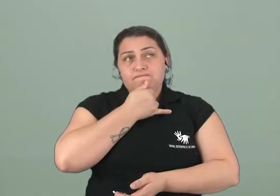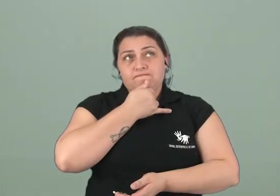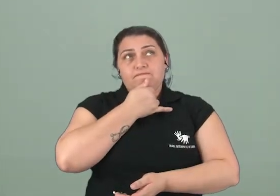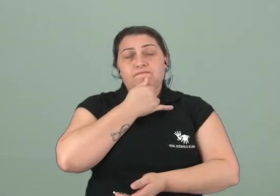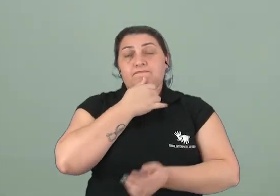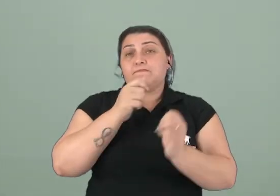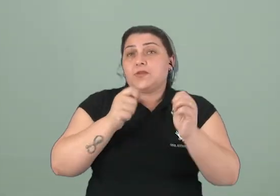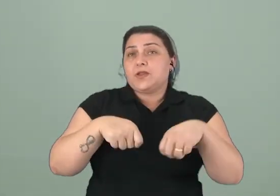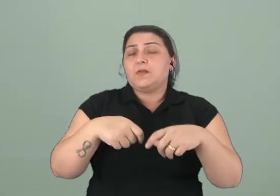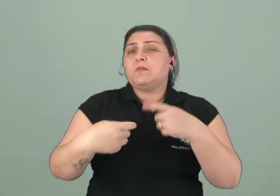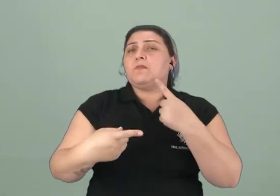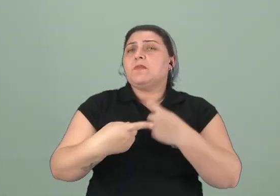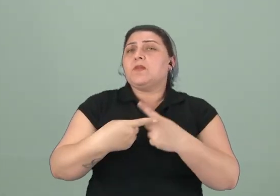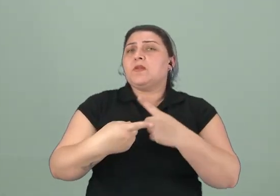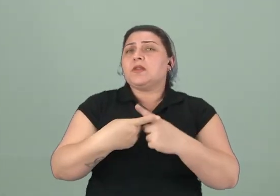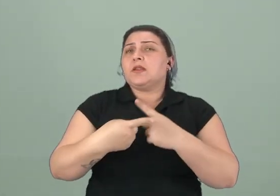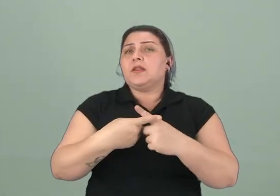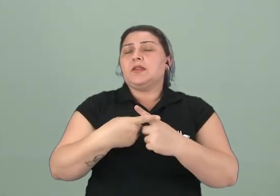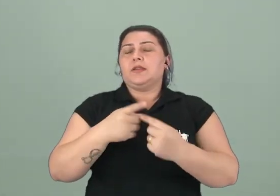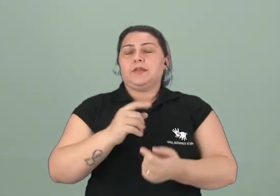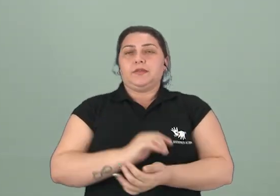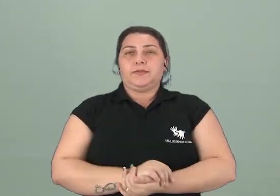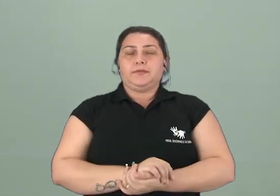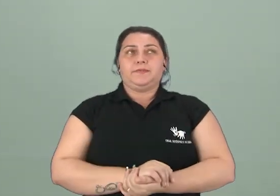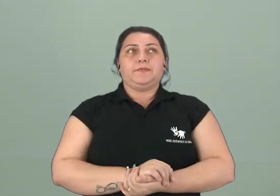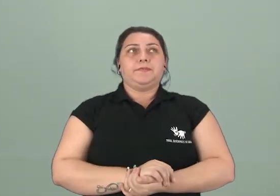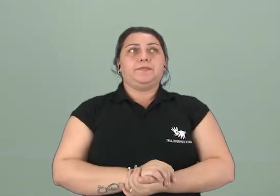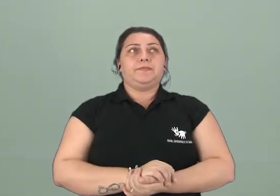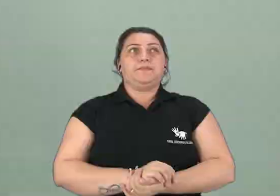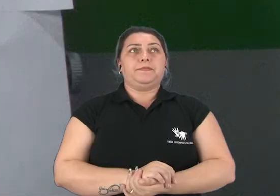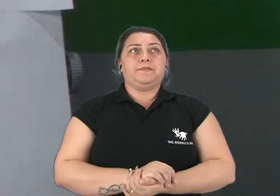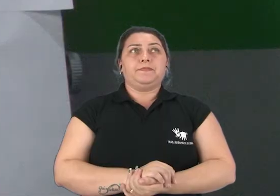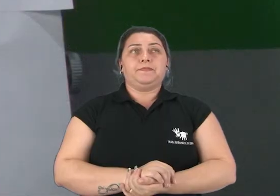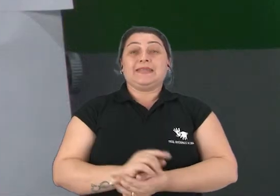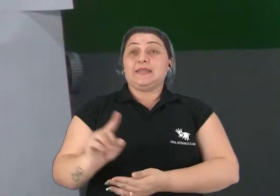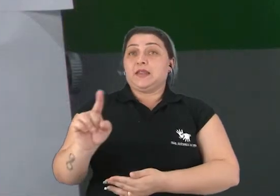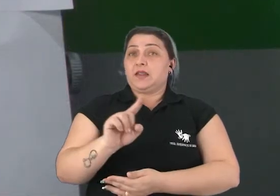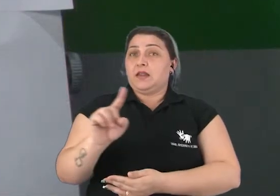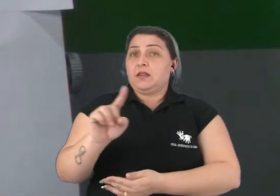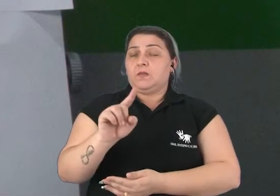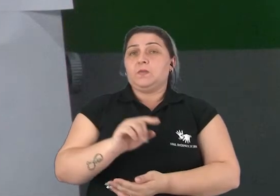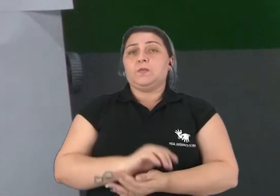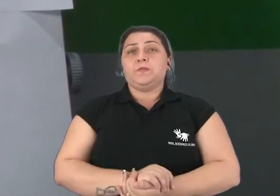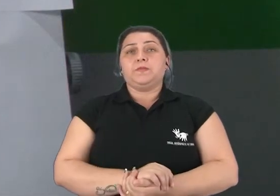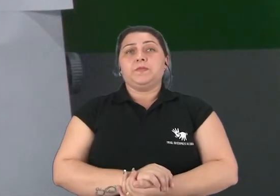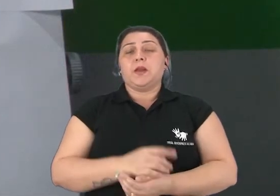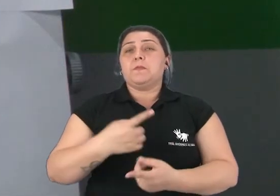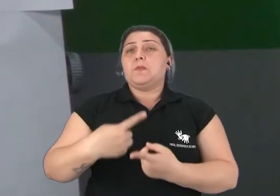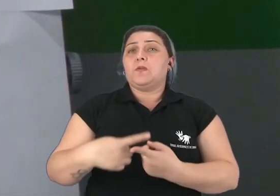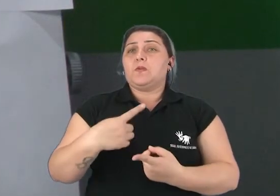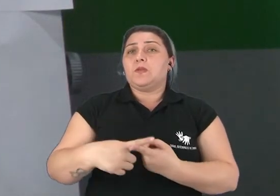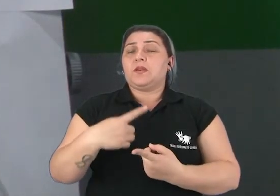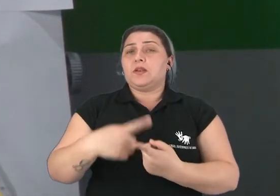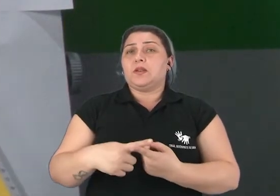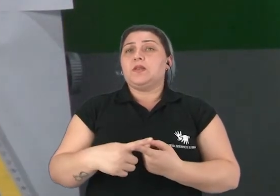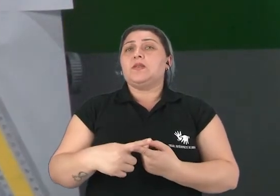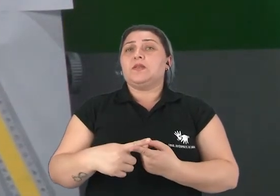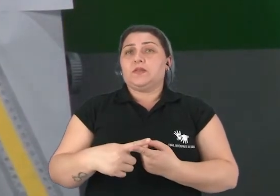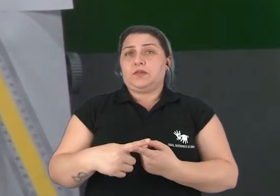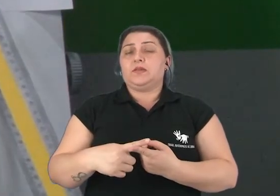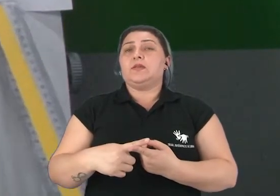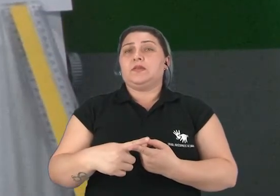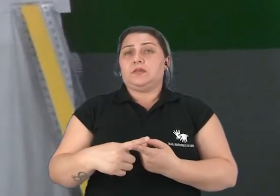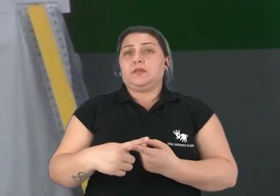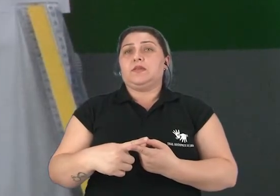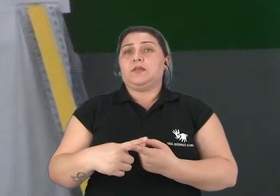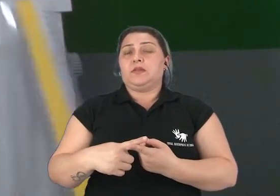Não é possível saber quando se passa essa história, Não é possível. Por quê? Como todo conto de fadas